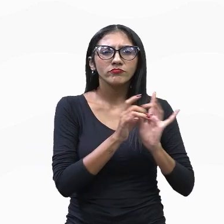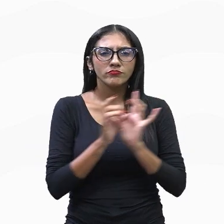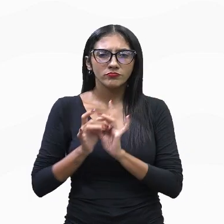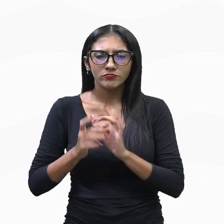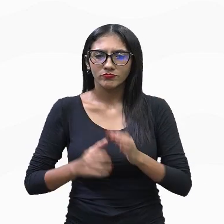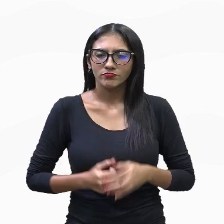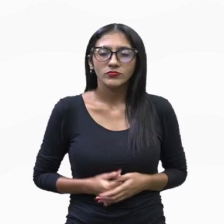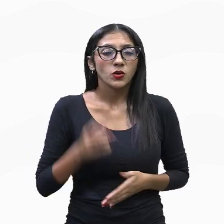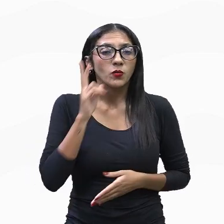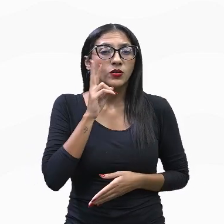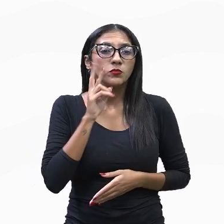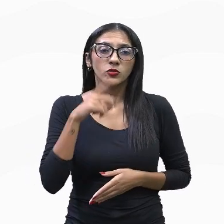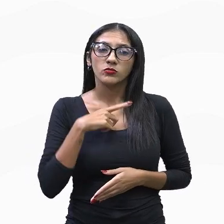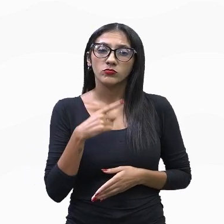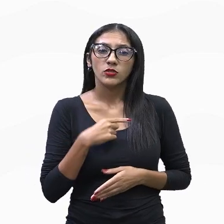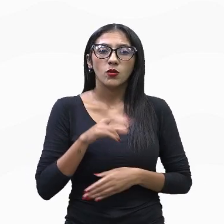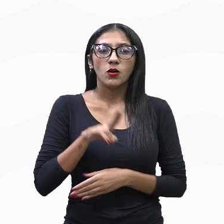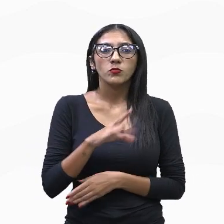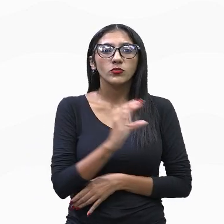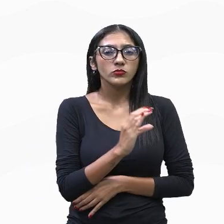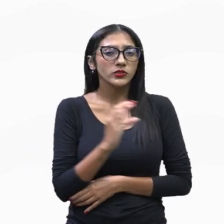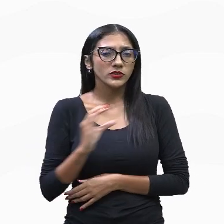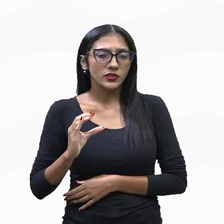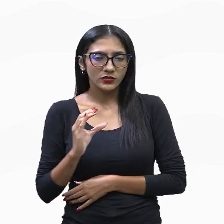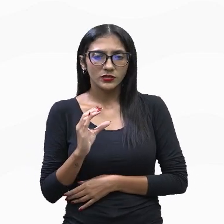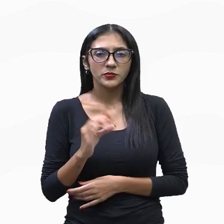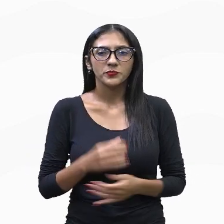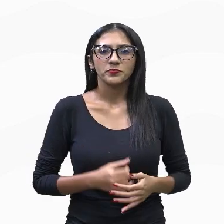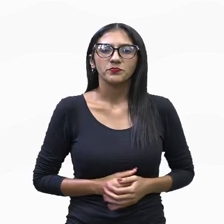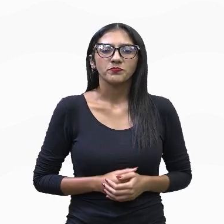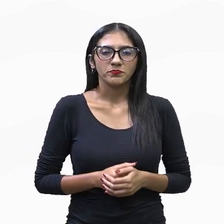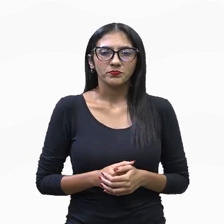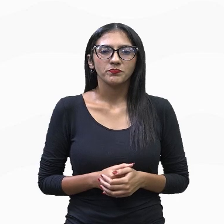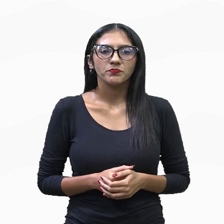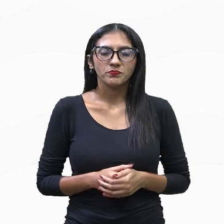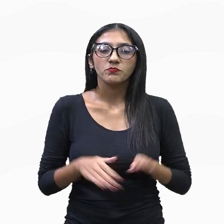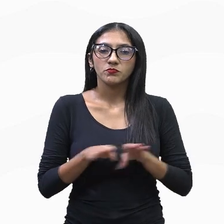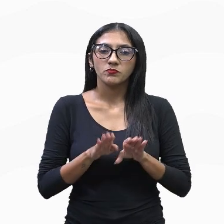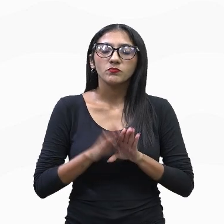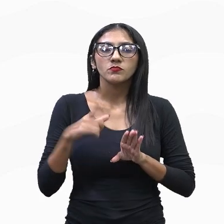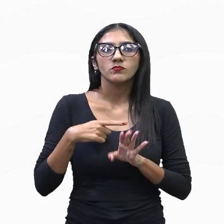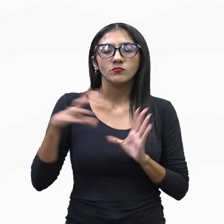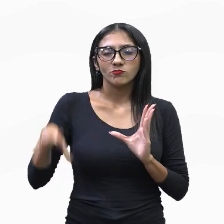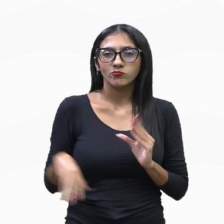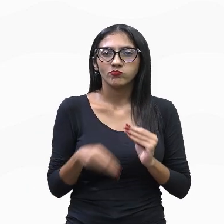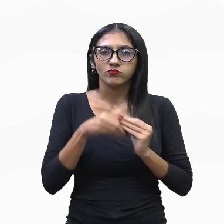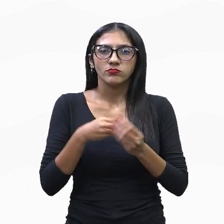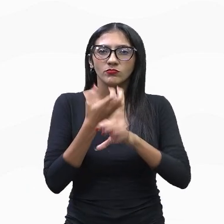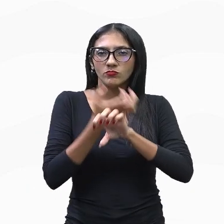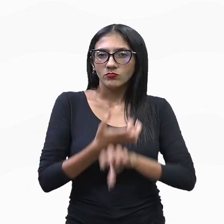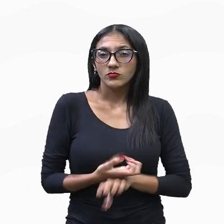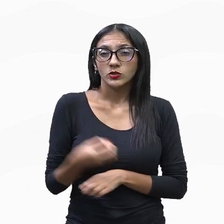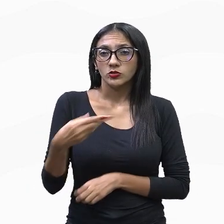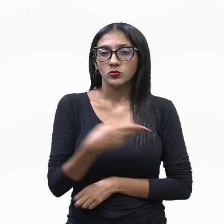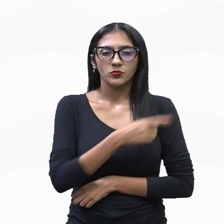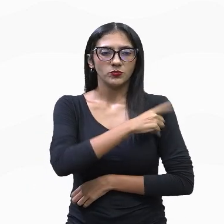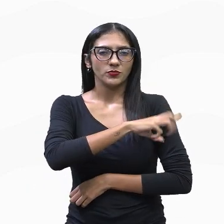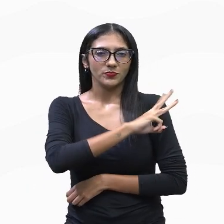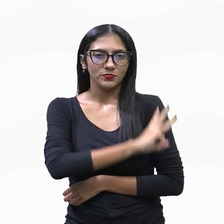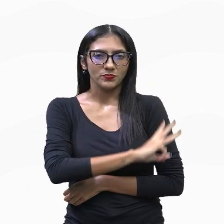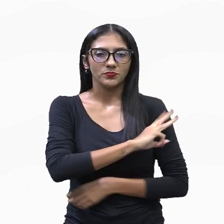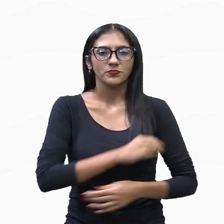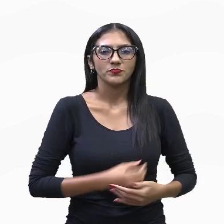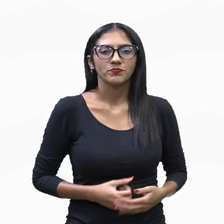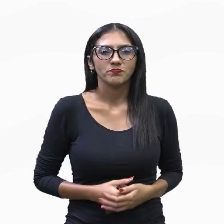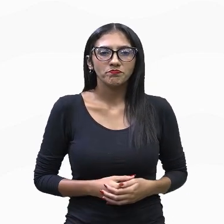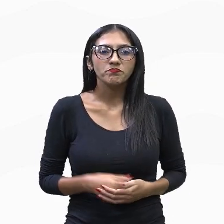projetos integradores são uma unidade curricular comum, UCC, parte dos itinerários formativos do novo ensino médio,